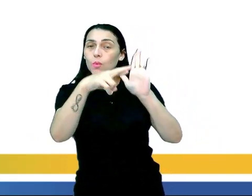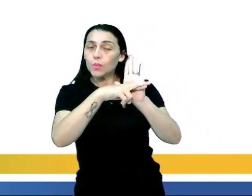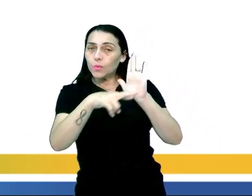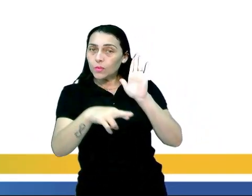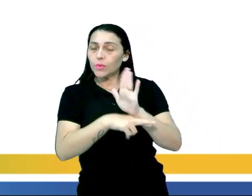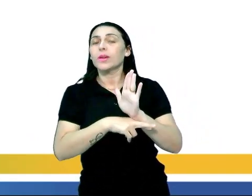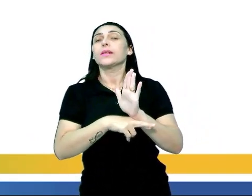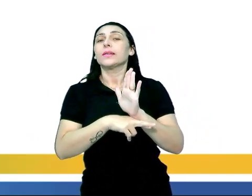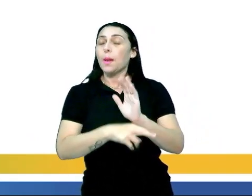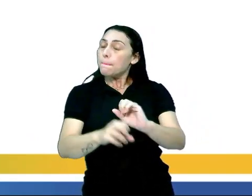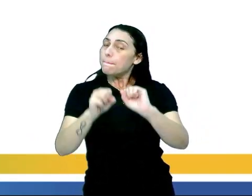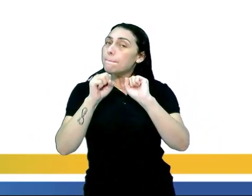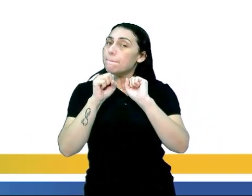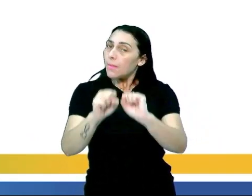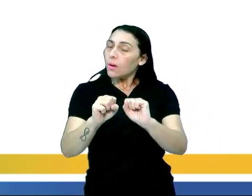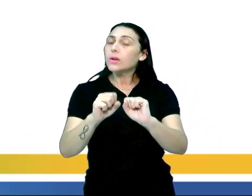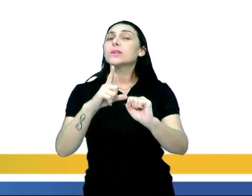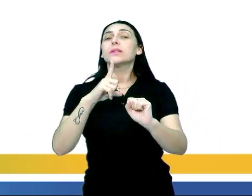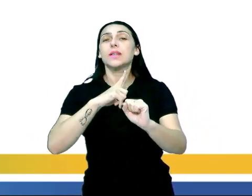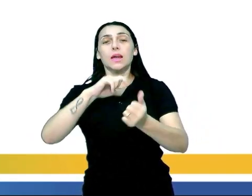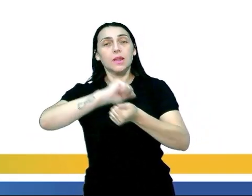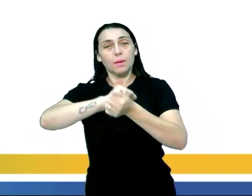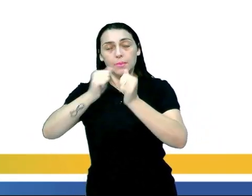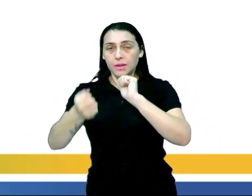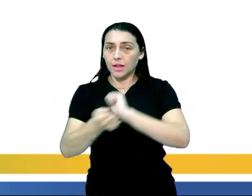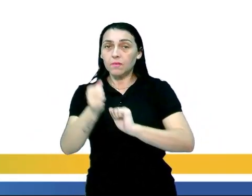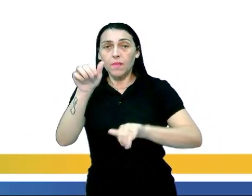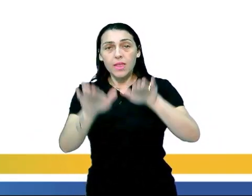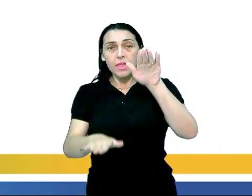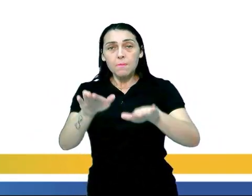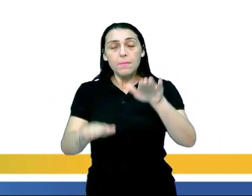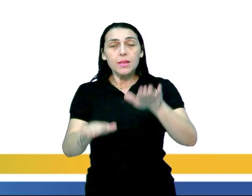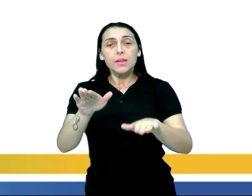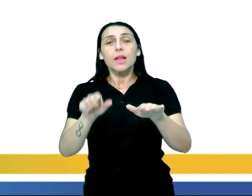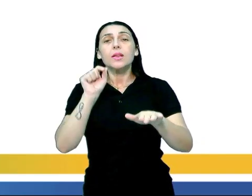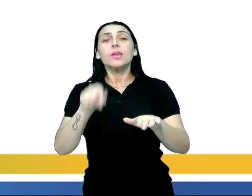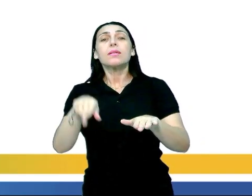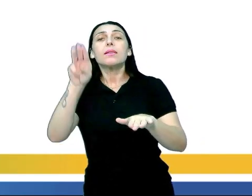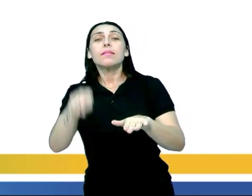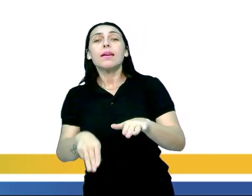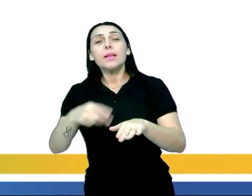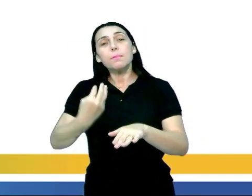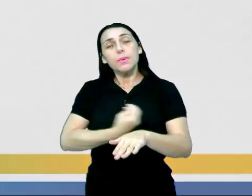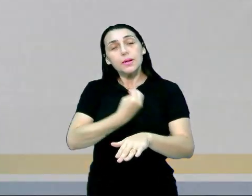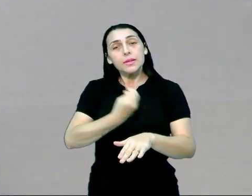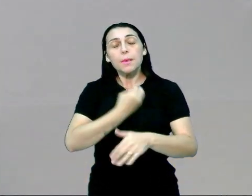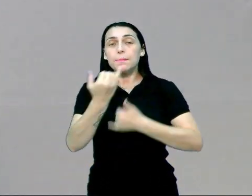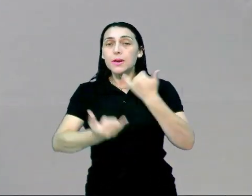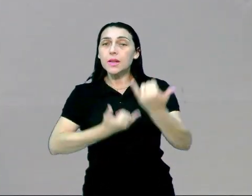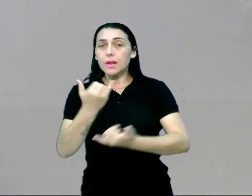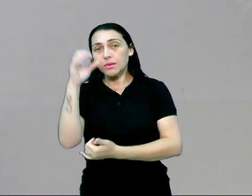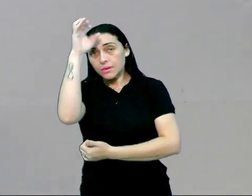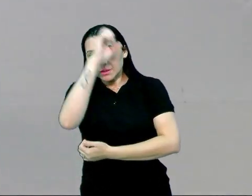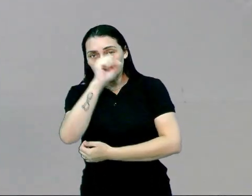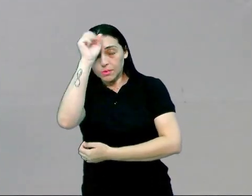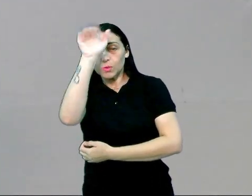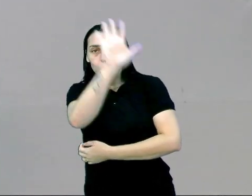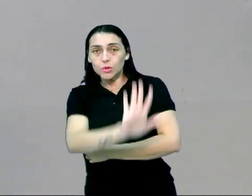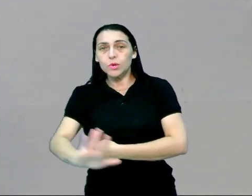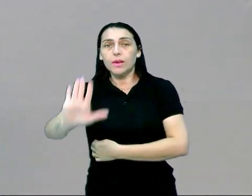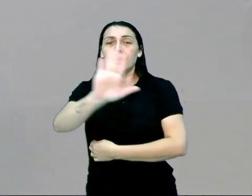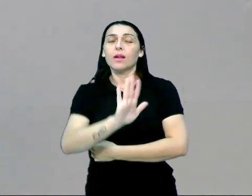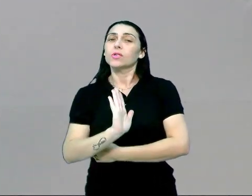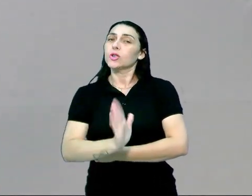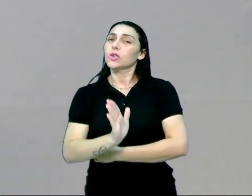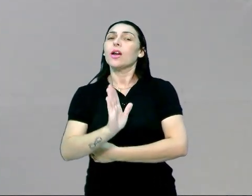e essas regras podem e devem ser adaptadas a depender da situação, né? E aí é brincando que se aprende. Então, de forma geral, a gente já